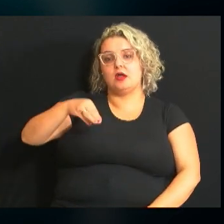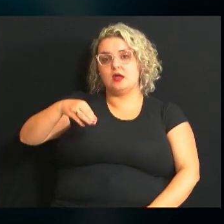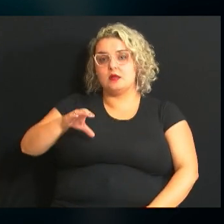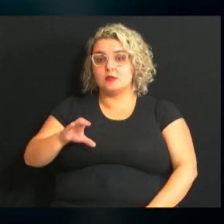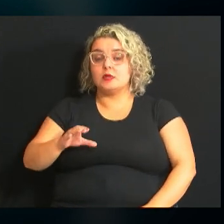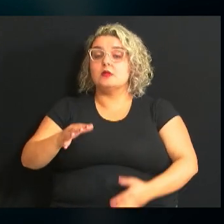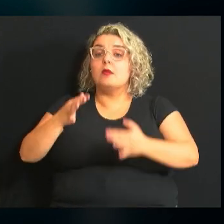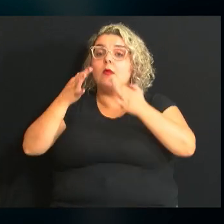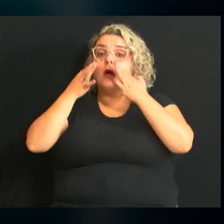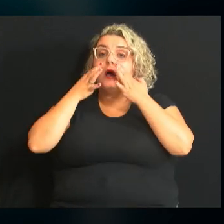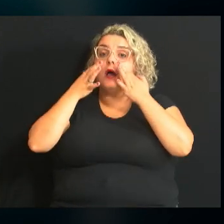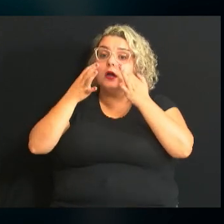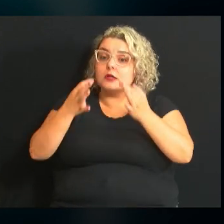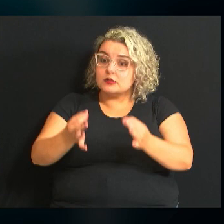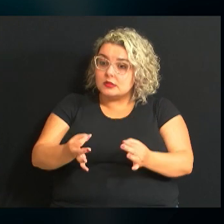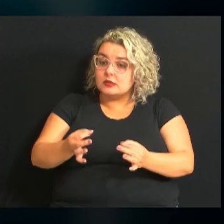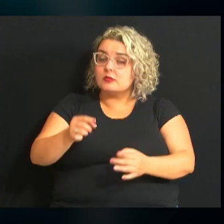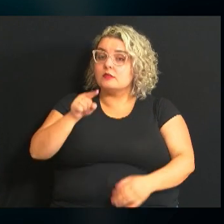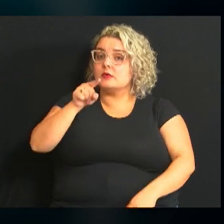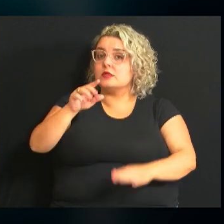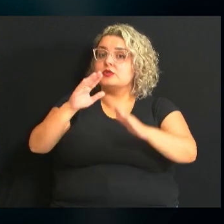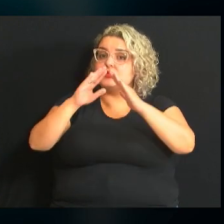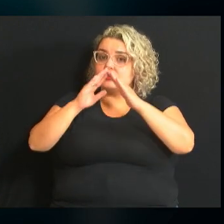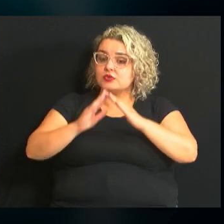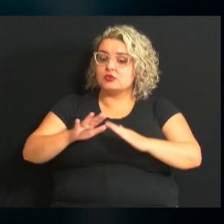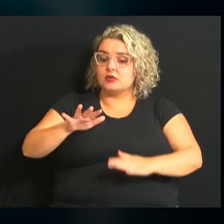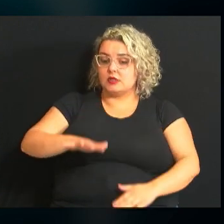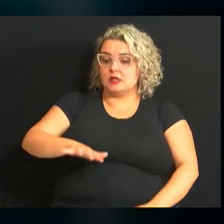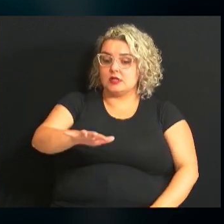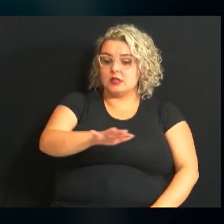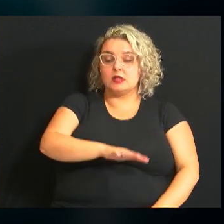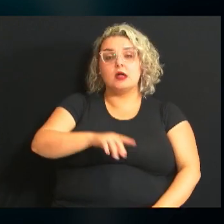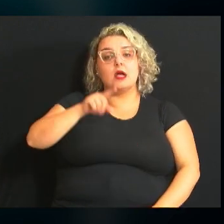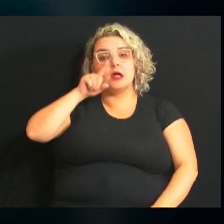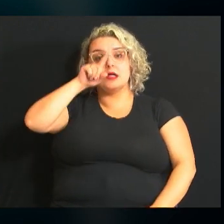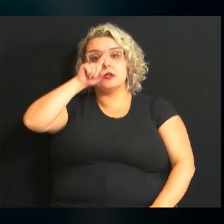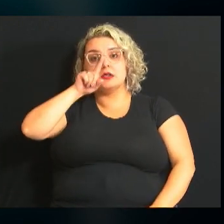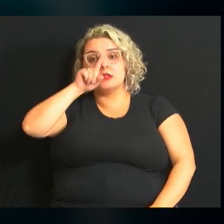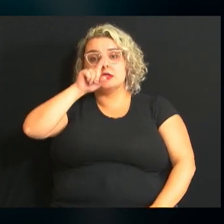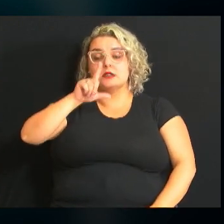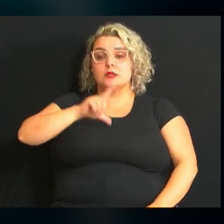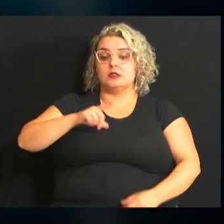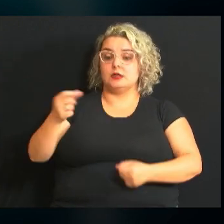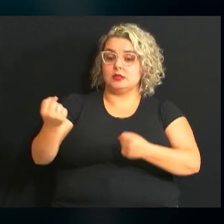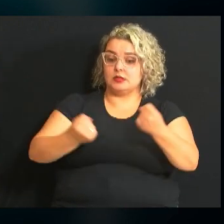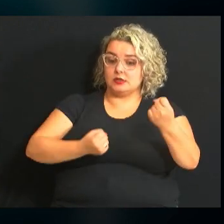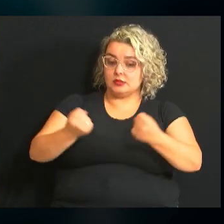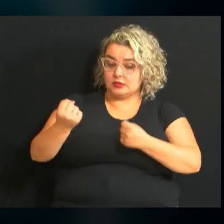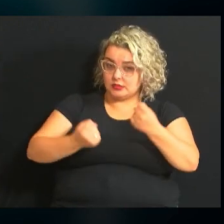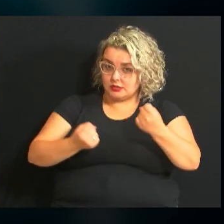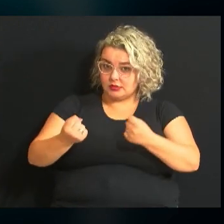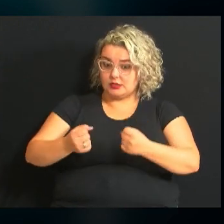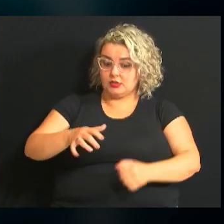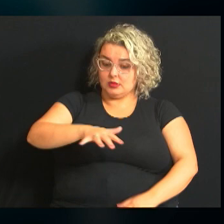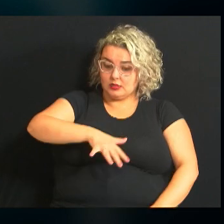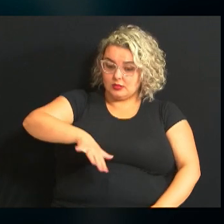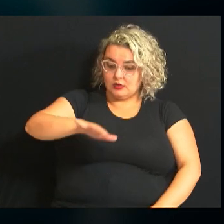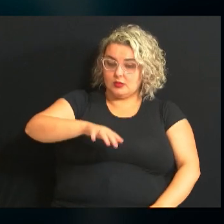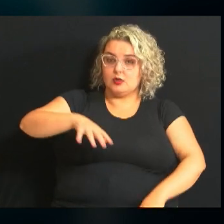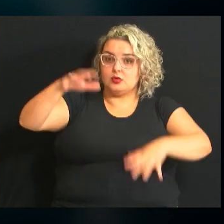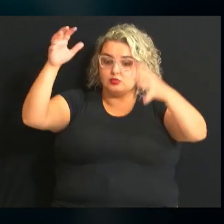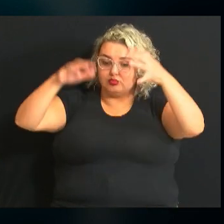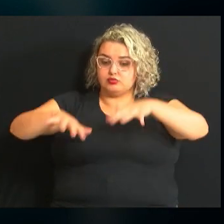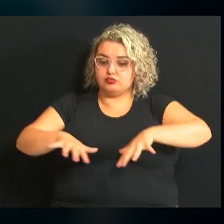atenção, você que mora em área de risco, quem tem veículo e passa por uma área de alagamento,